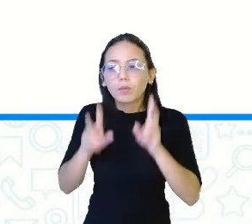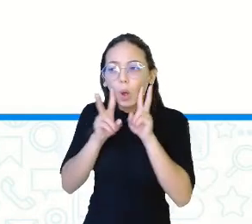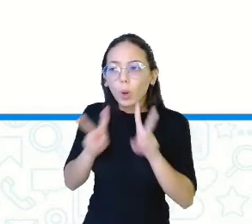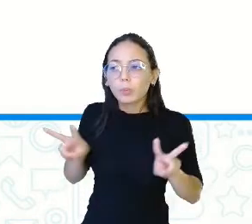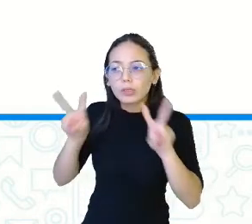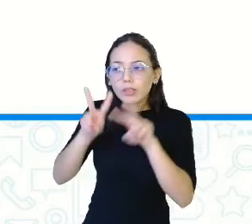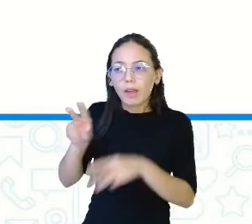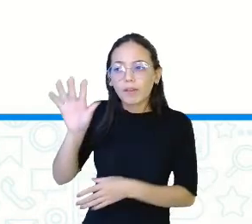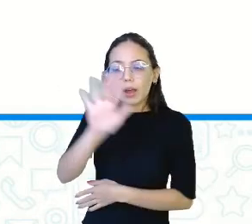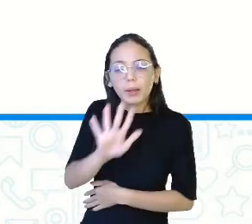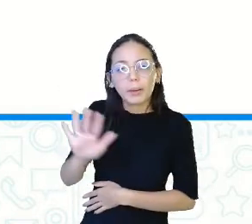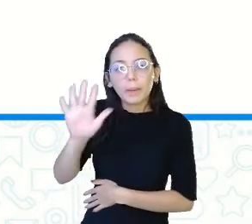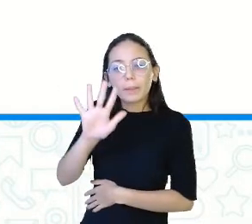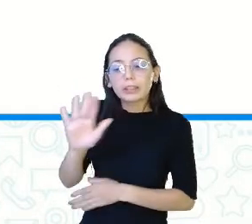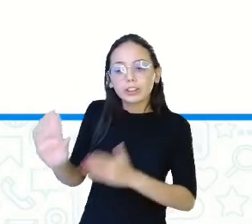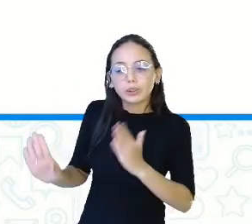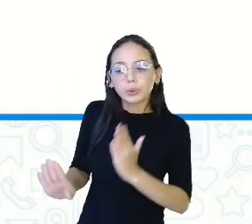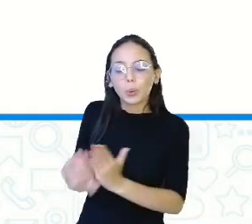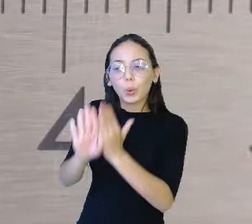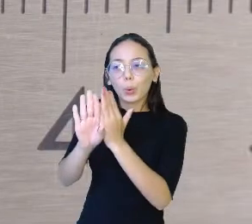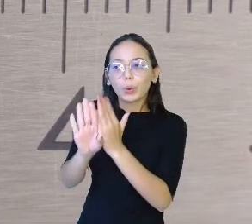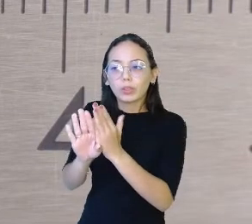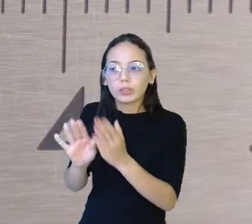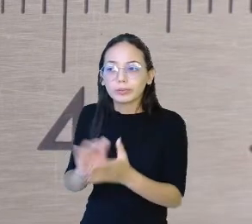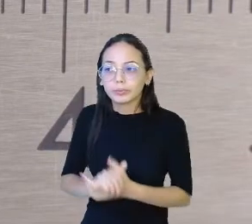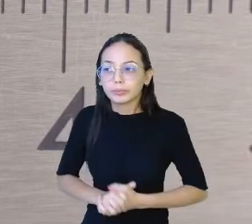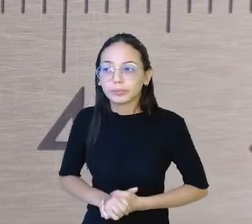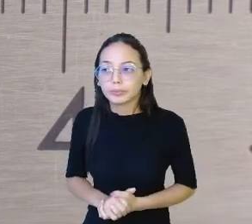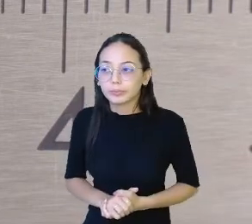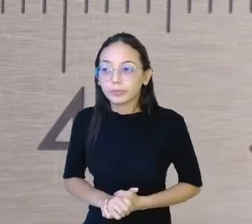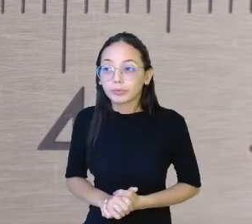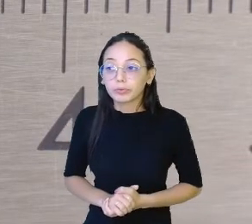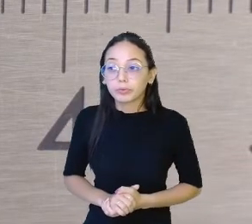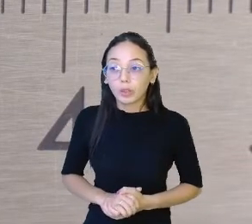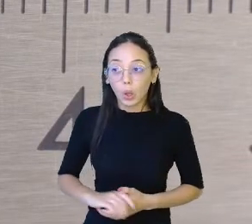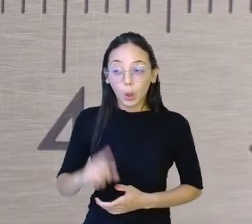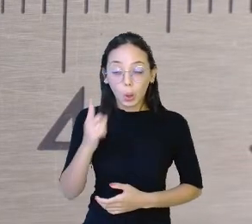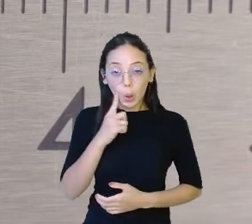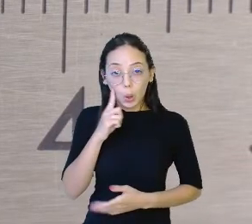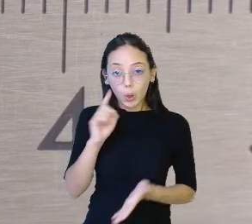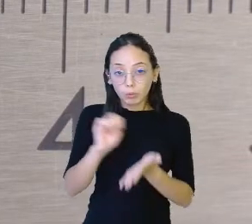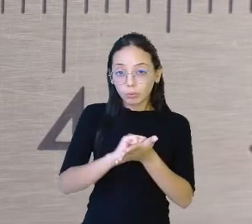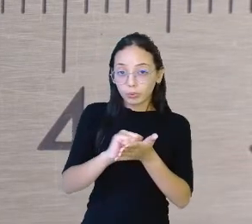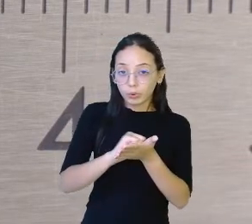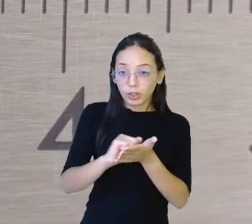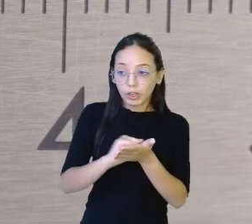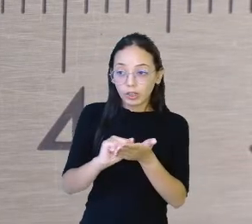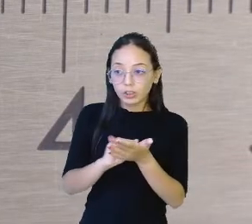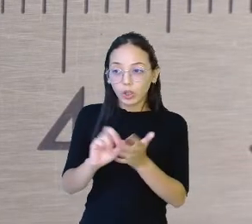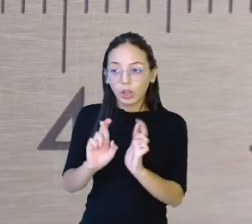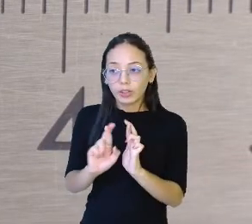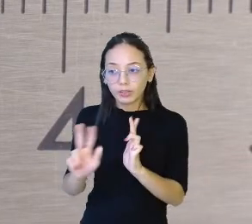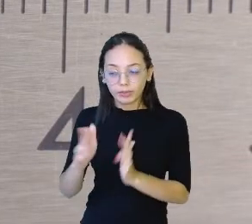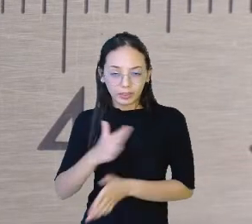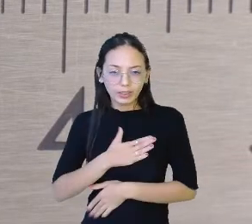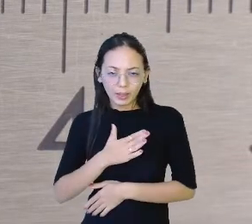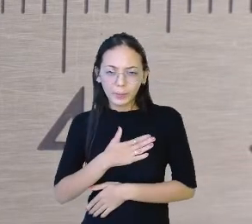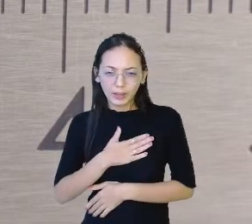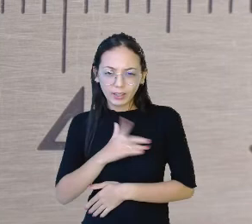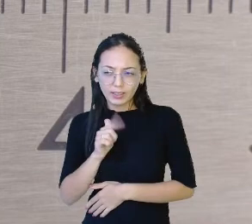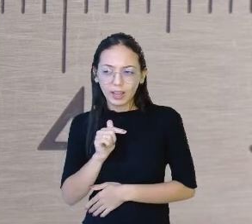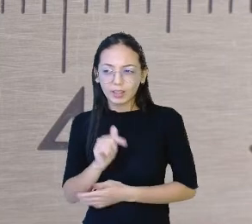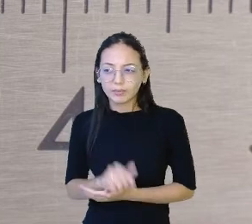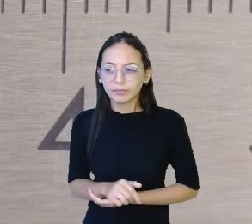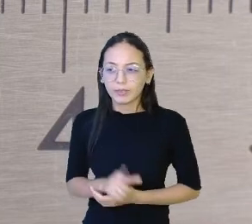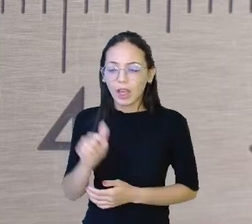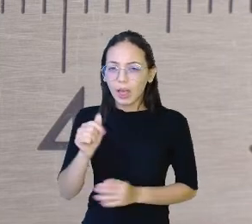a imagem e encontre a medida que ela encontrou. Olha aí a borracha, diferente da minha, né? Será que